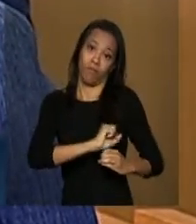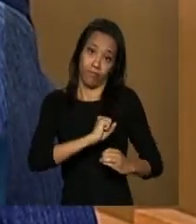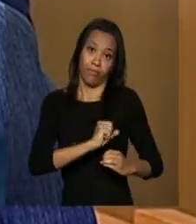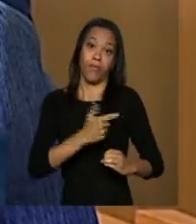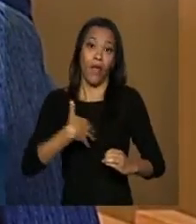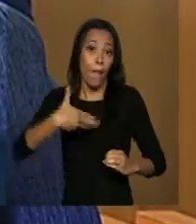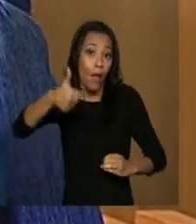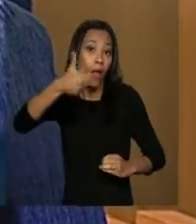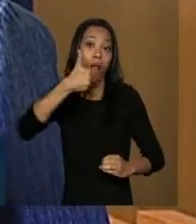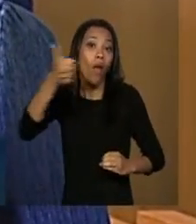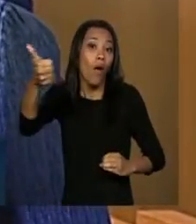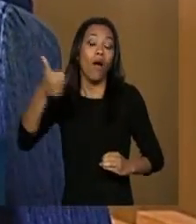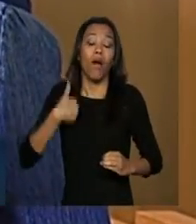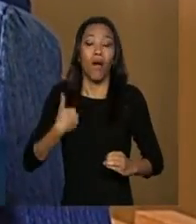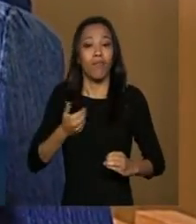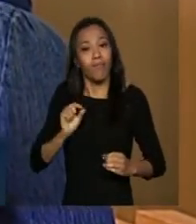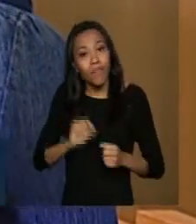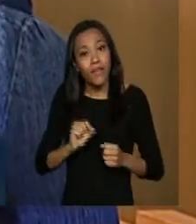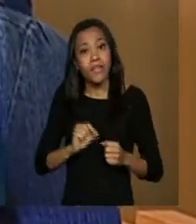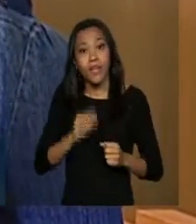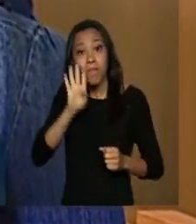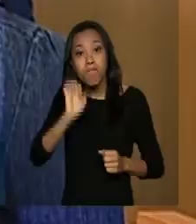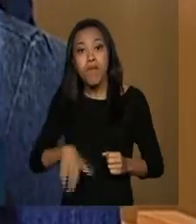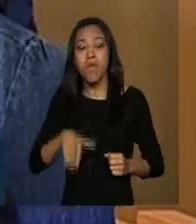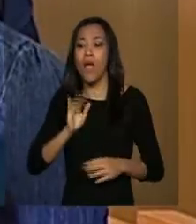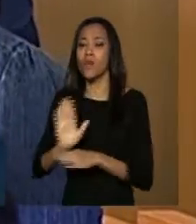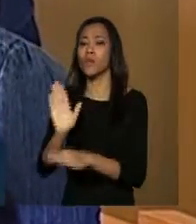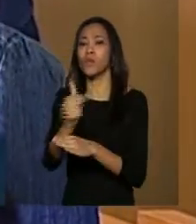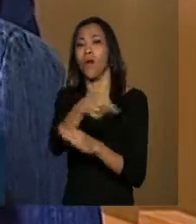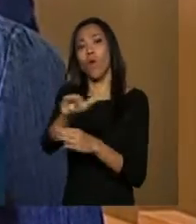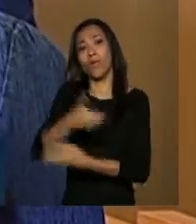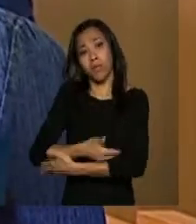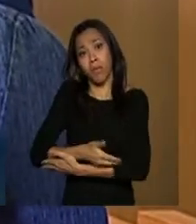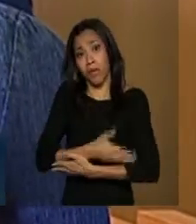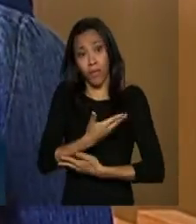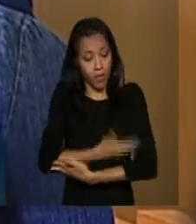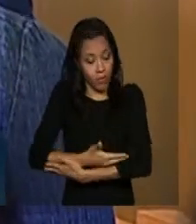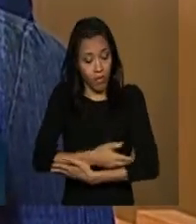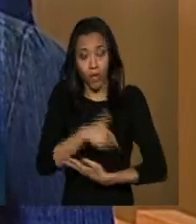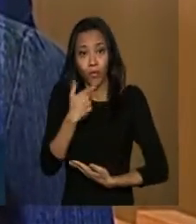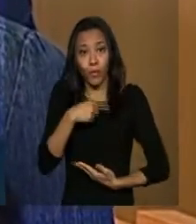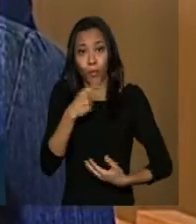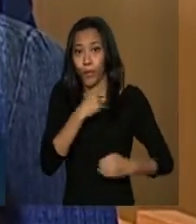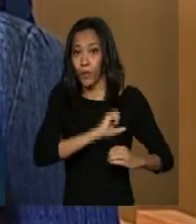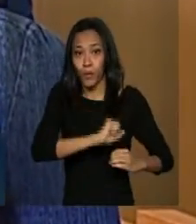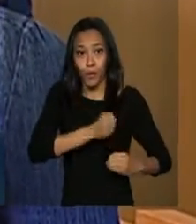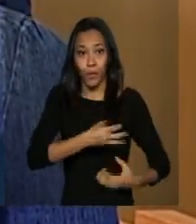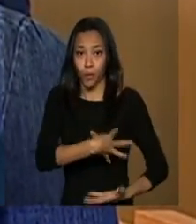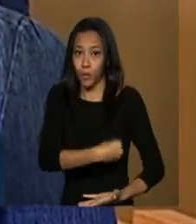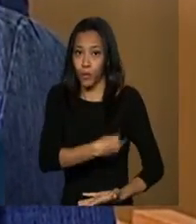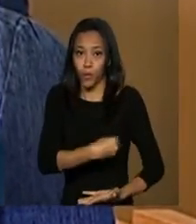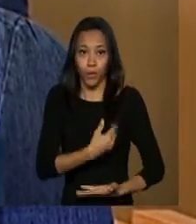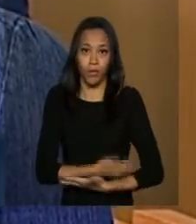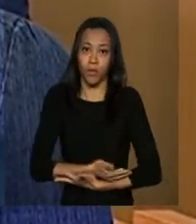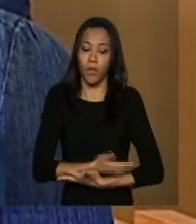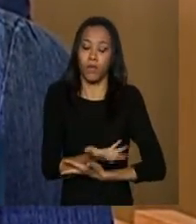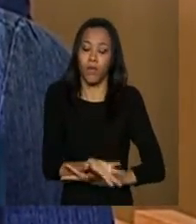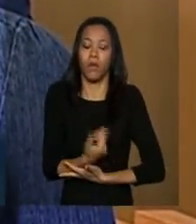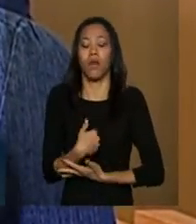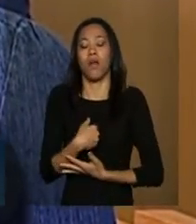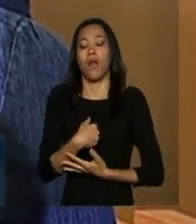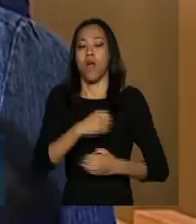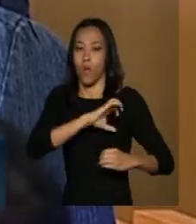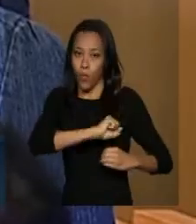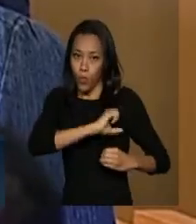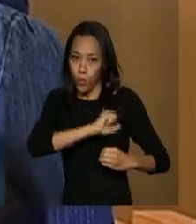coisa para você fazer é fazer bem para outras crianças, já que o seu bebê naquele momento não pode receber o seu leite. Então, assim, a doação que